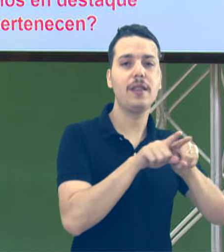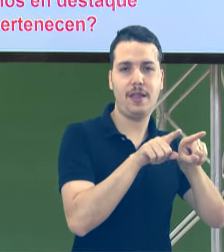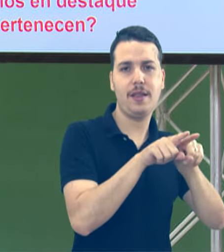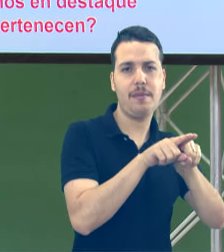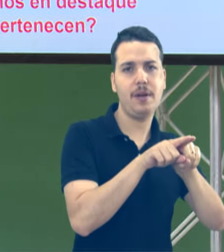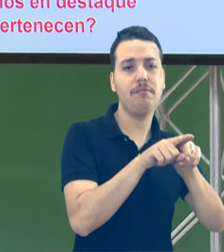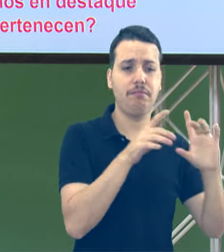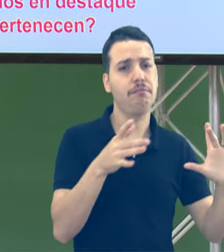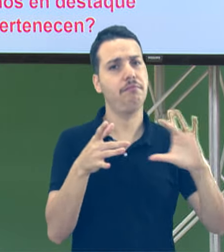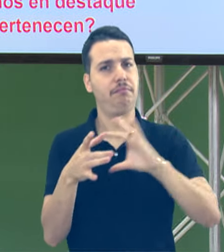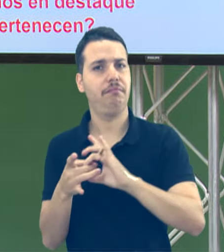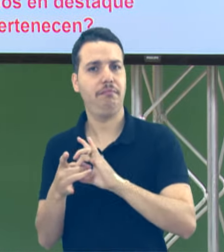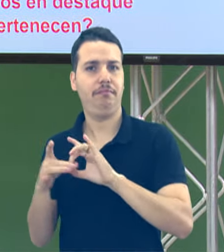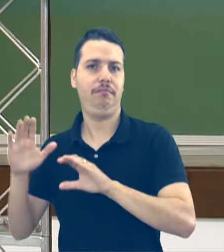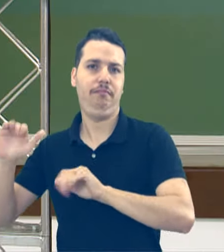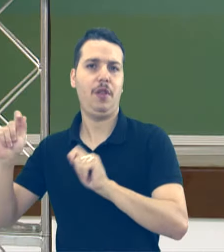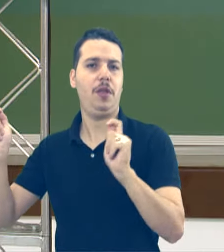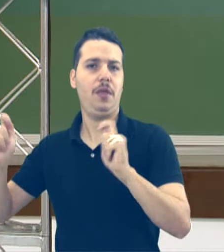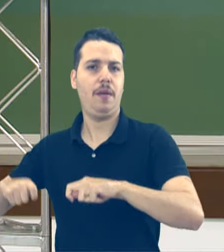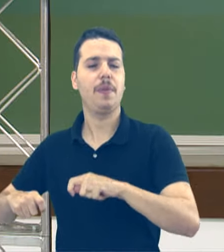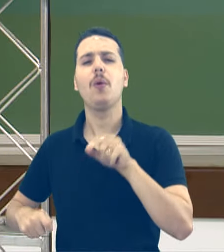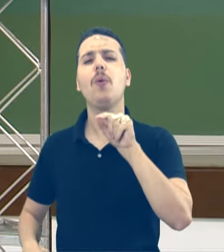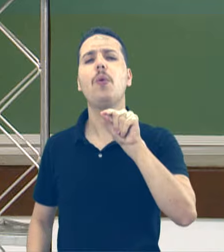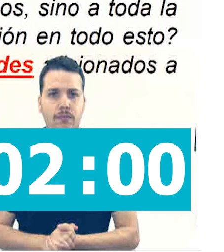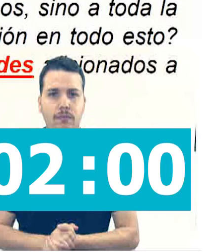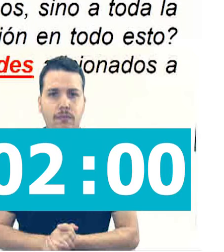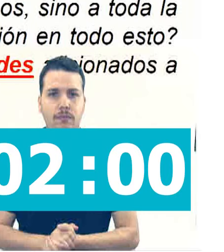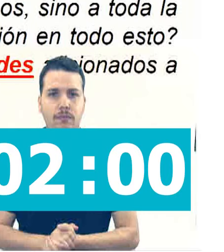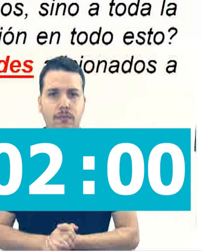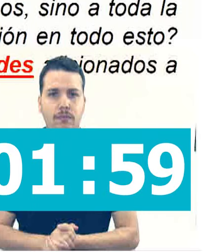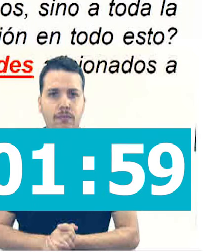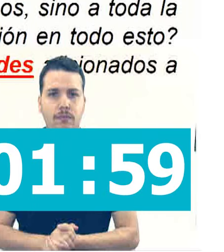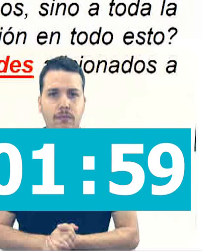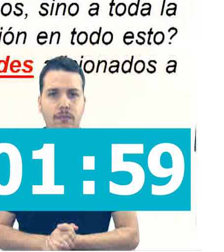aqui para a língua espanhola. O que você acha?